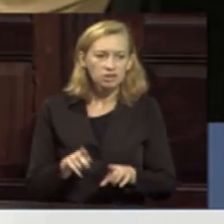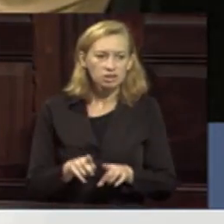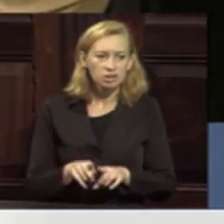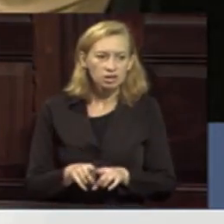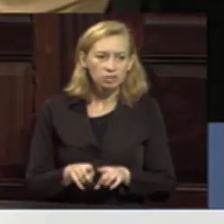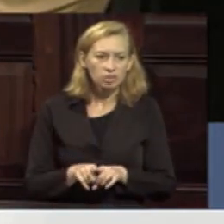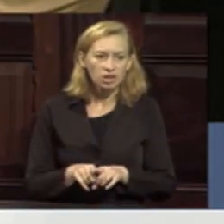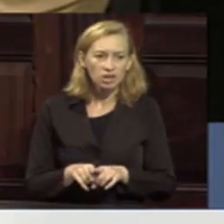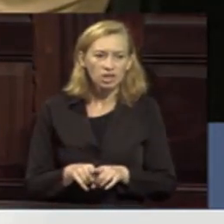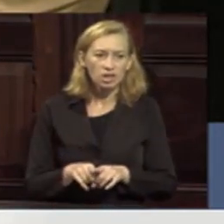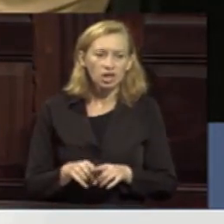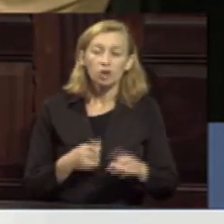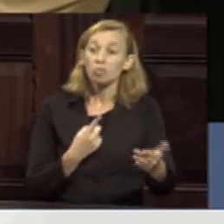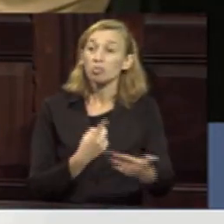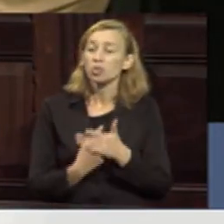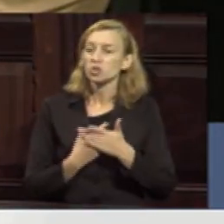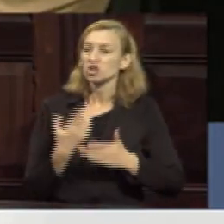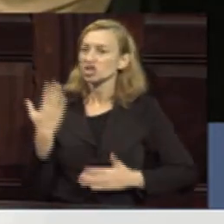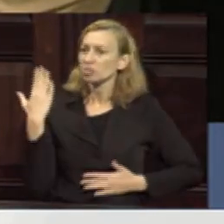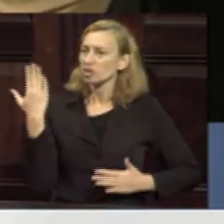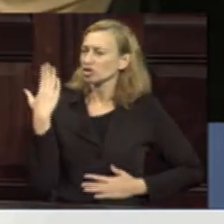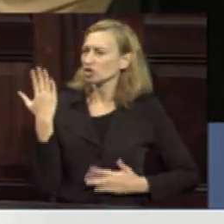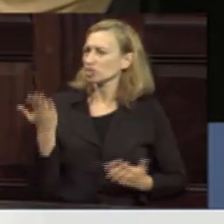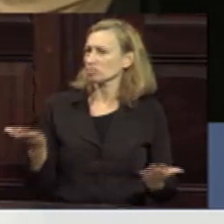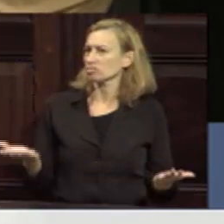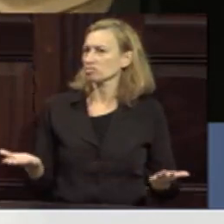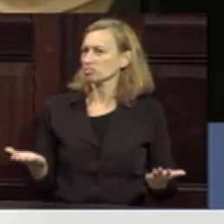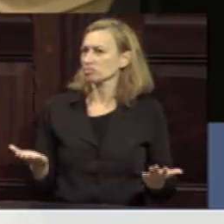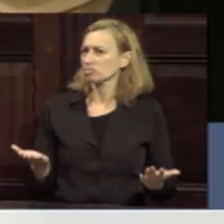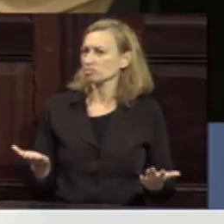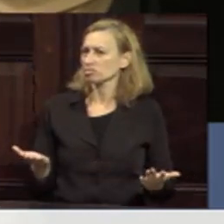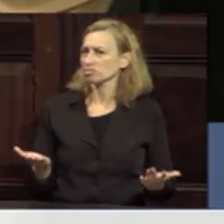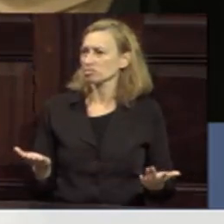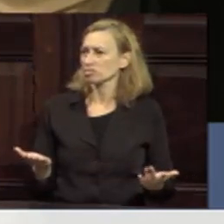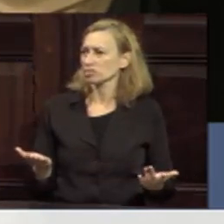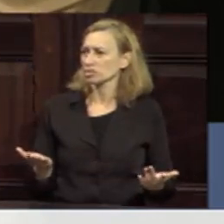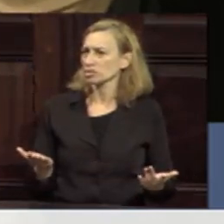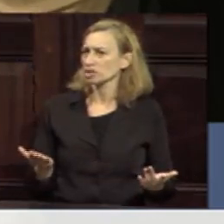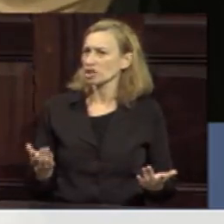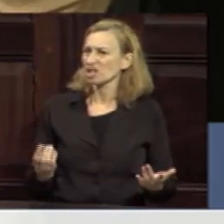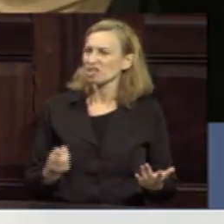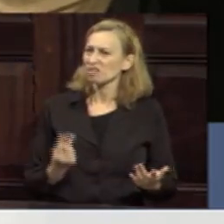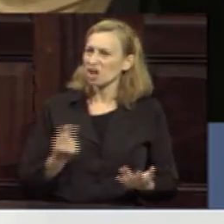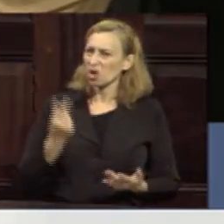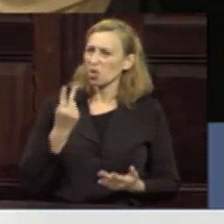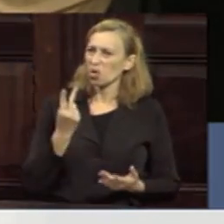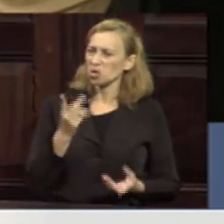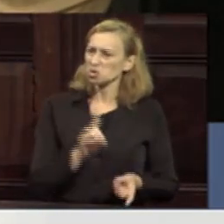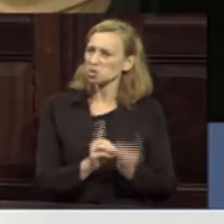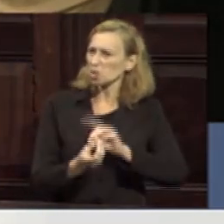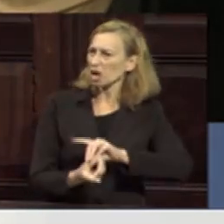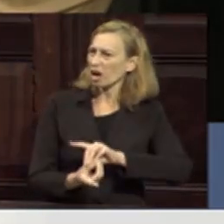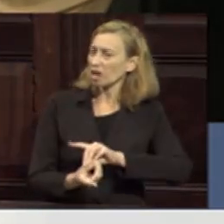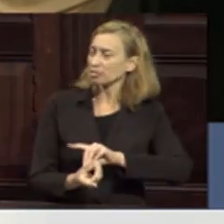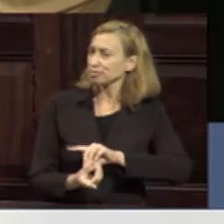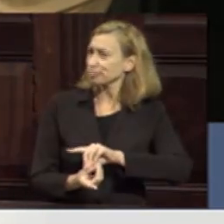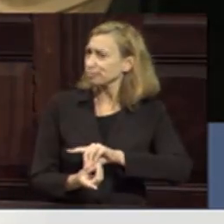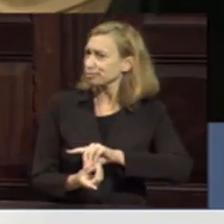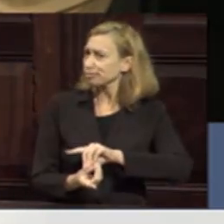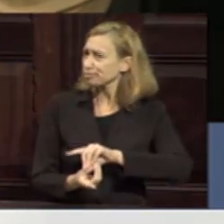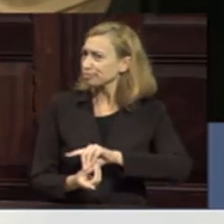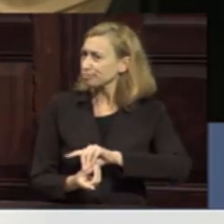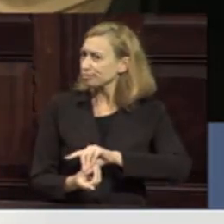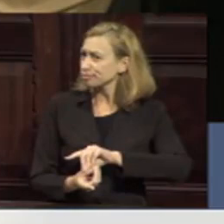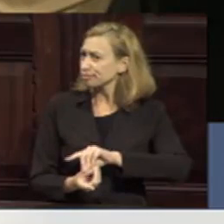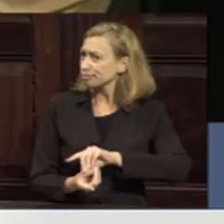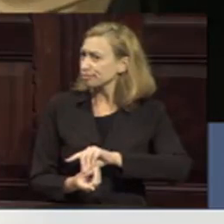marginal, é isso que dá. A inversão de valores que deveriam ser